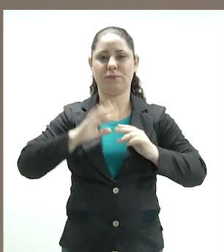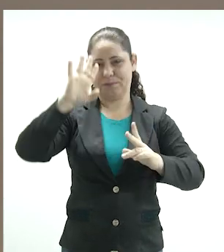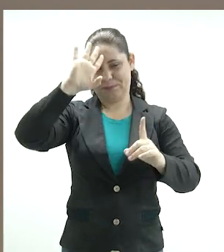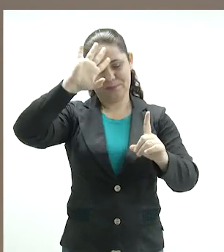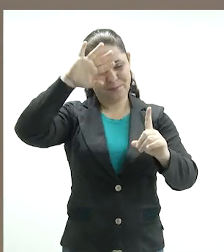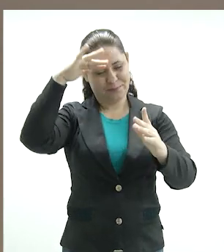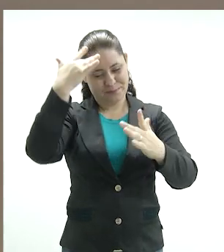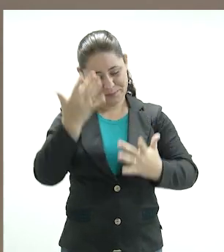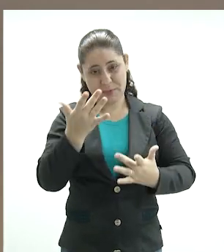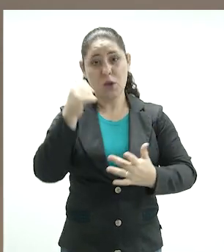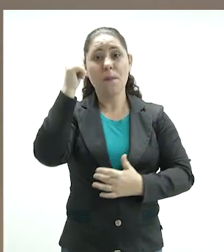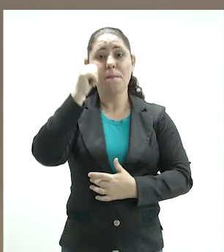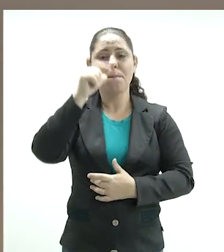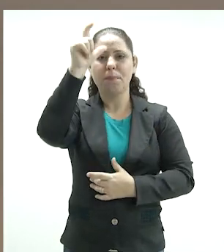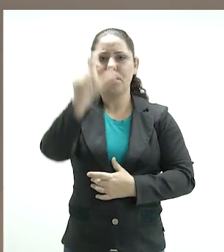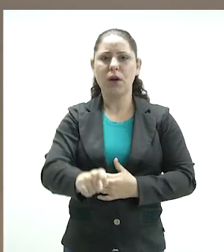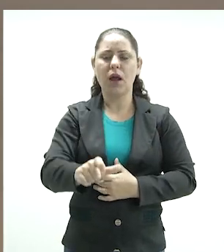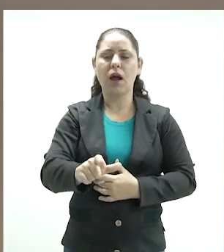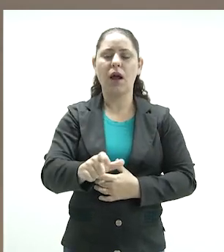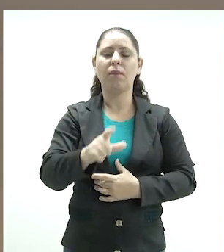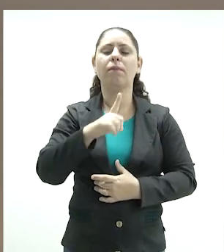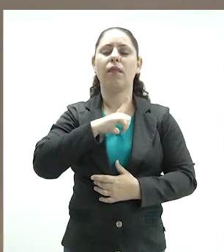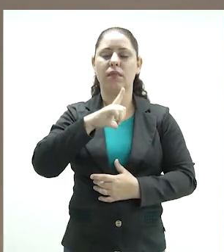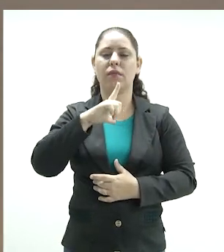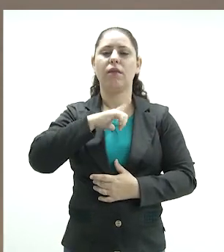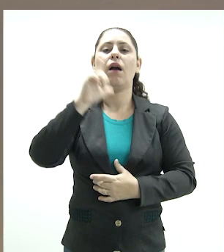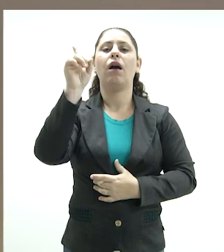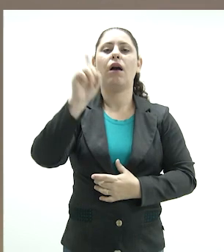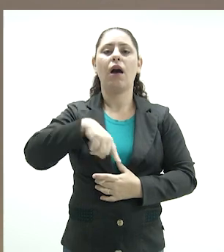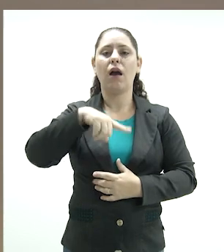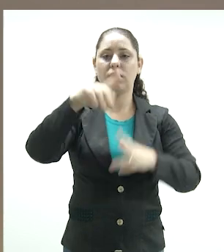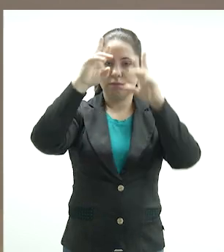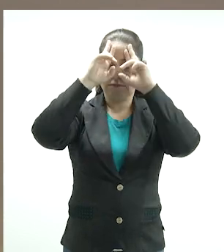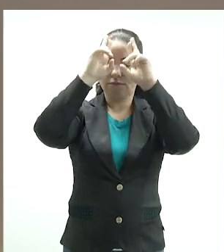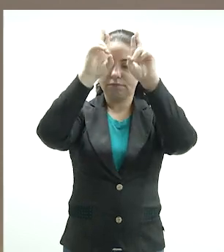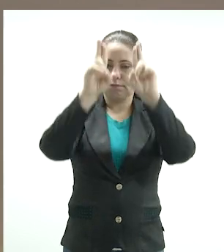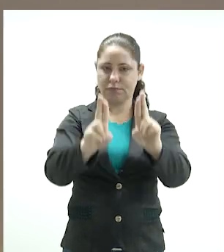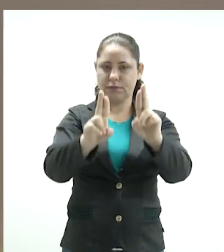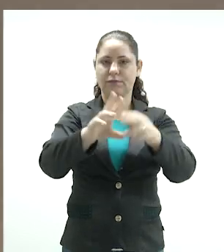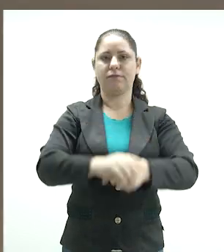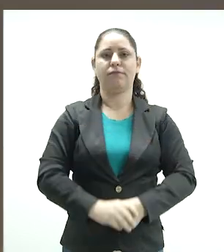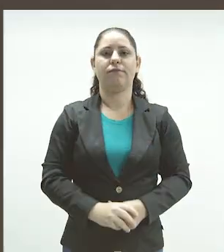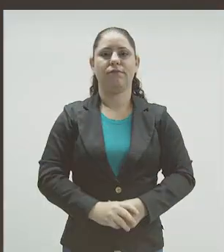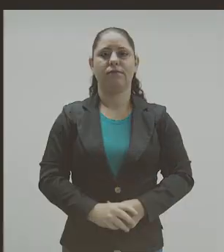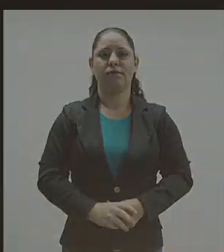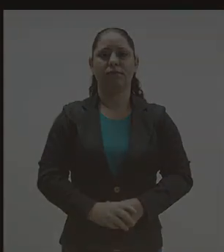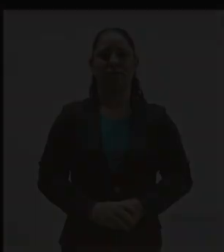maior homenagem que uma mulher pode receber é respeito.